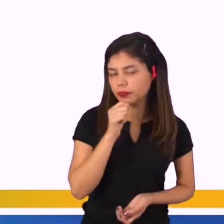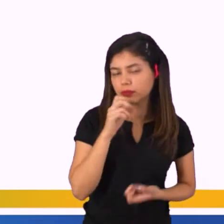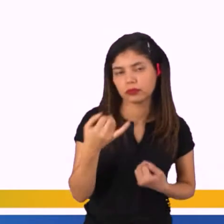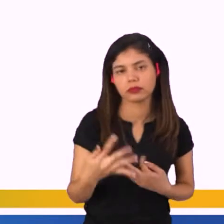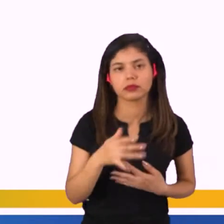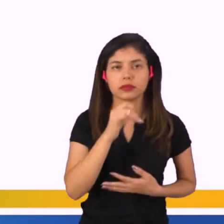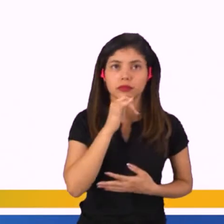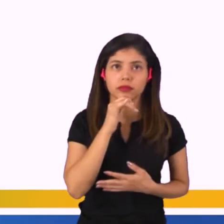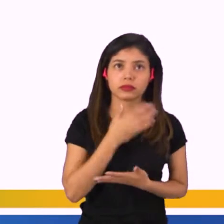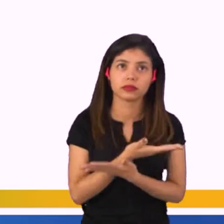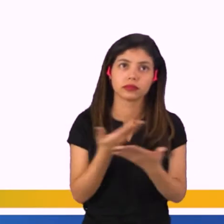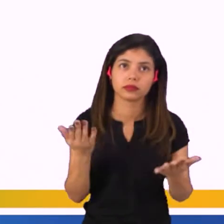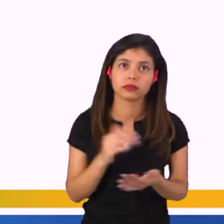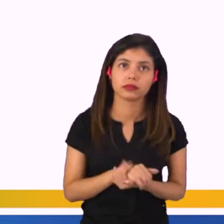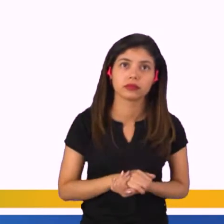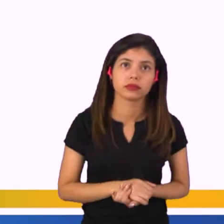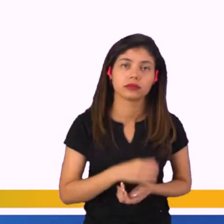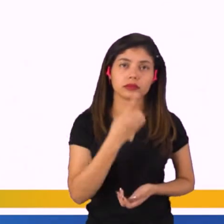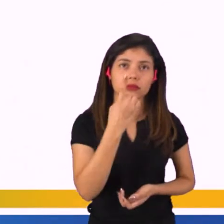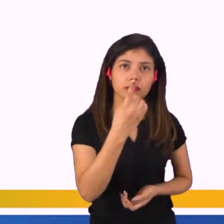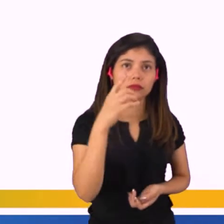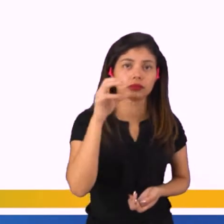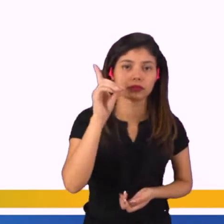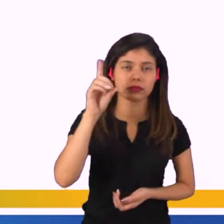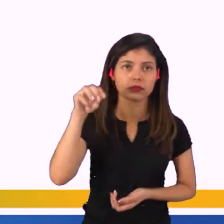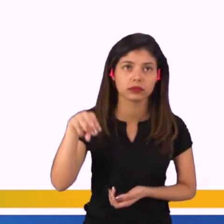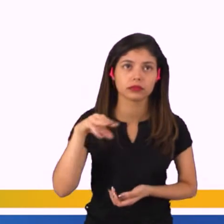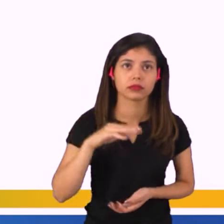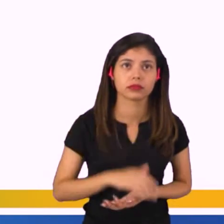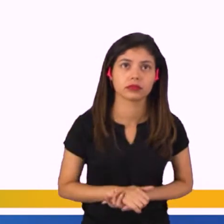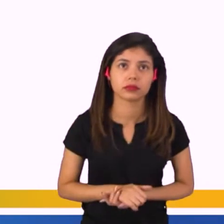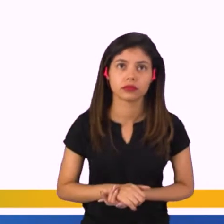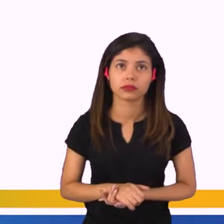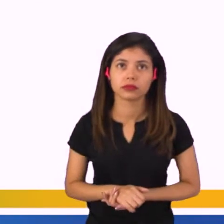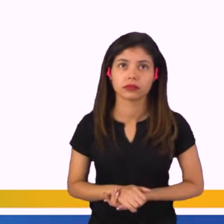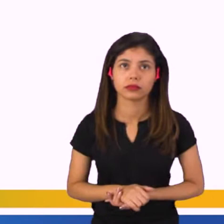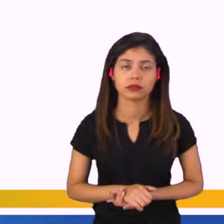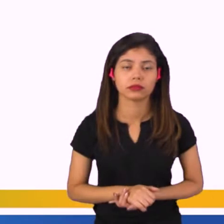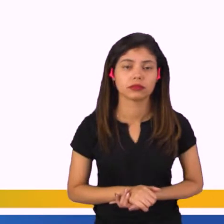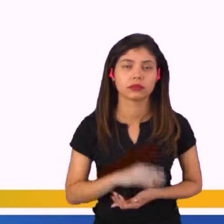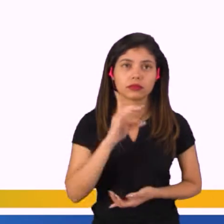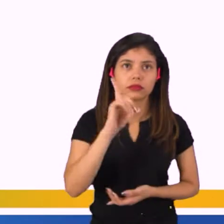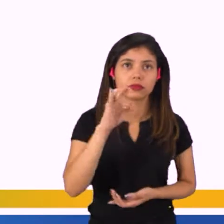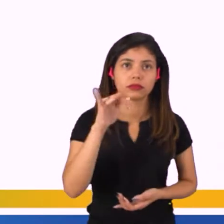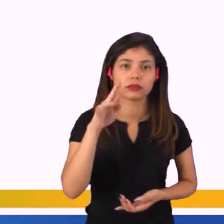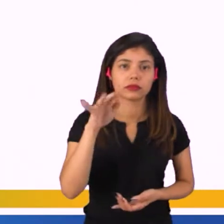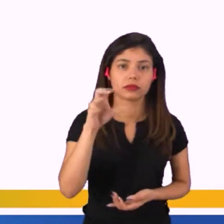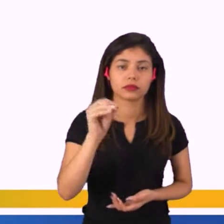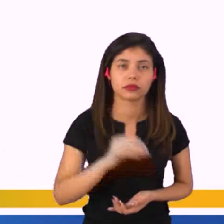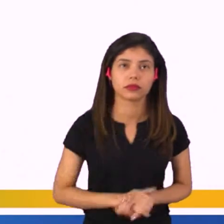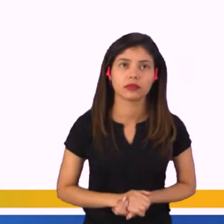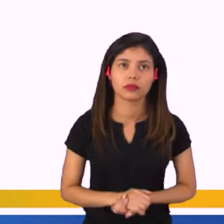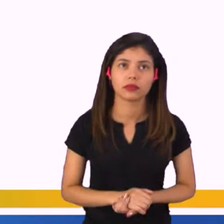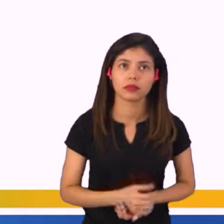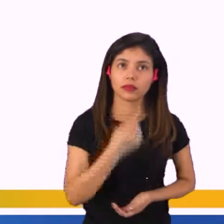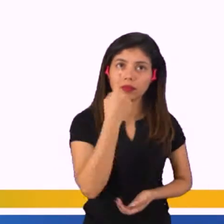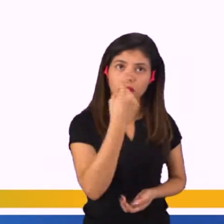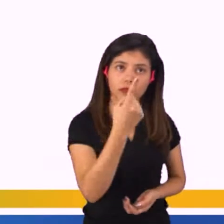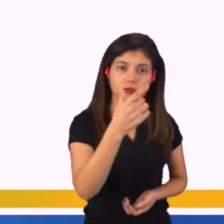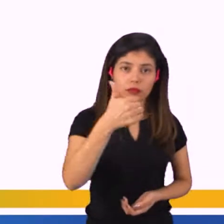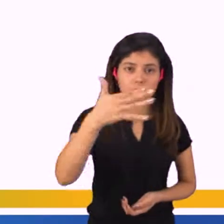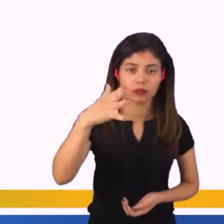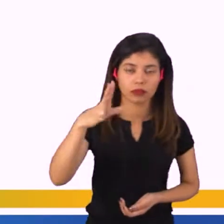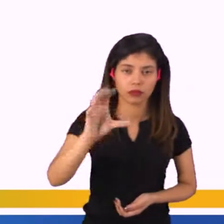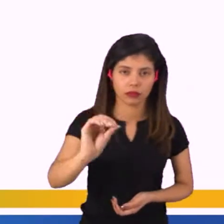não havíamos mencionado aqui ainda. O DM é o símbolo de decímetro. Decímetro,